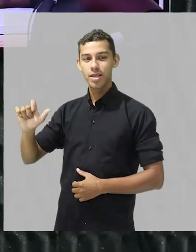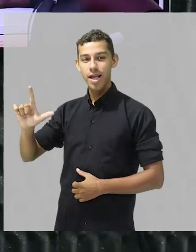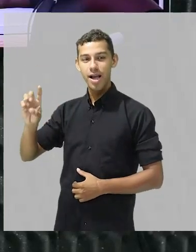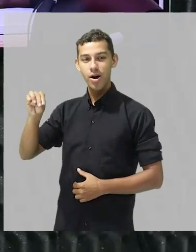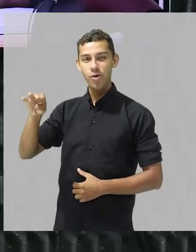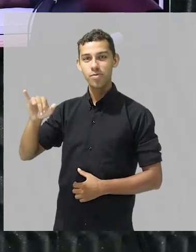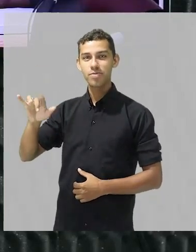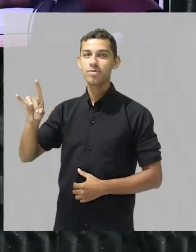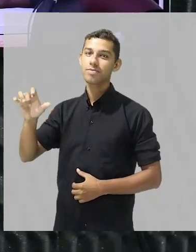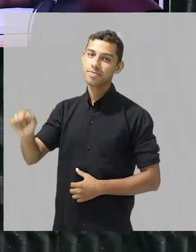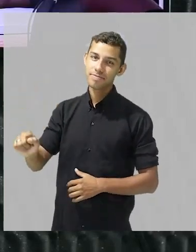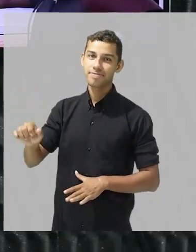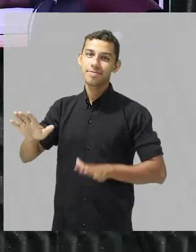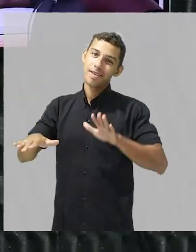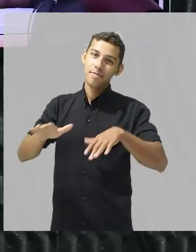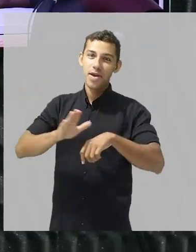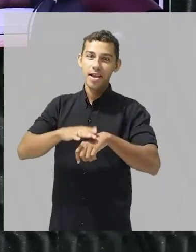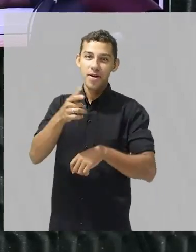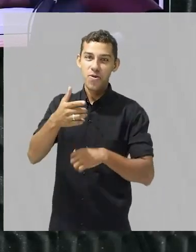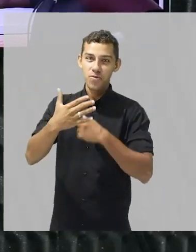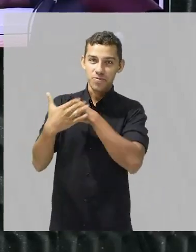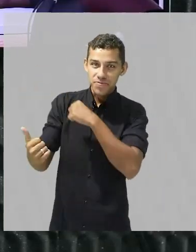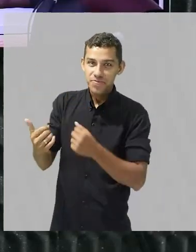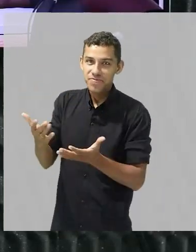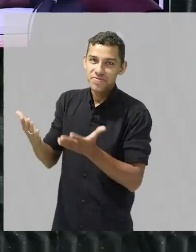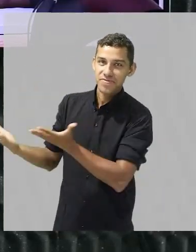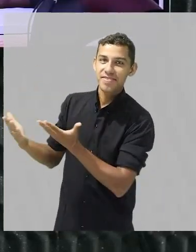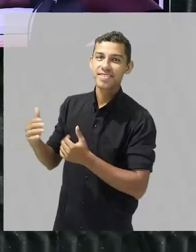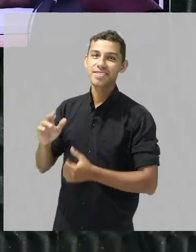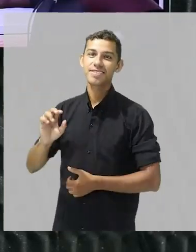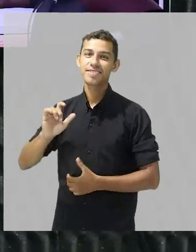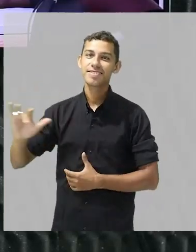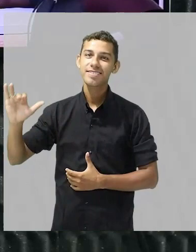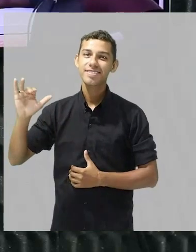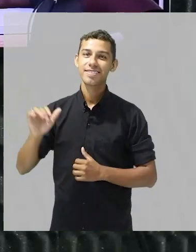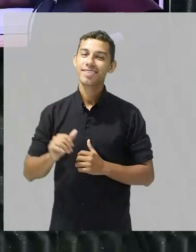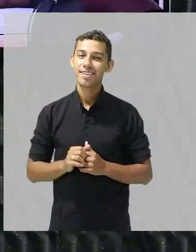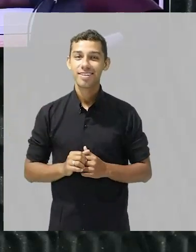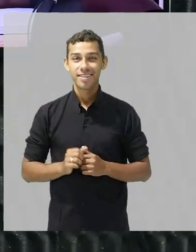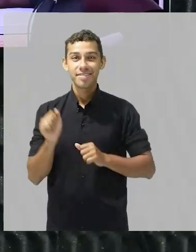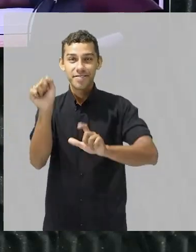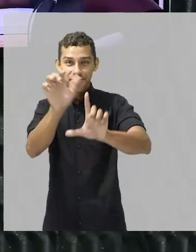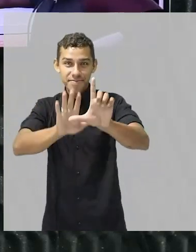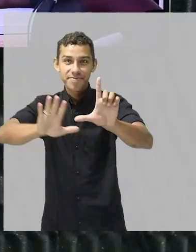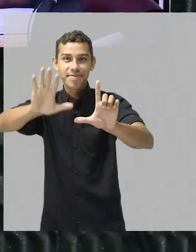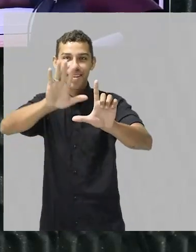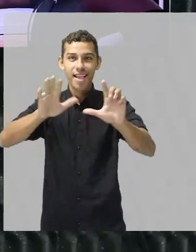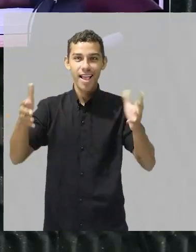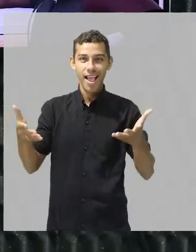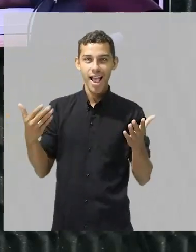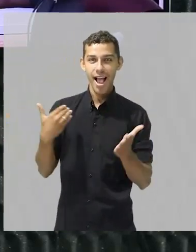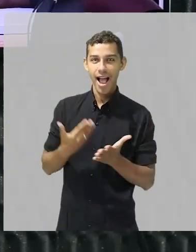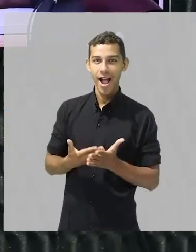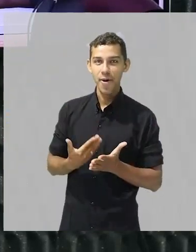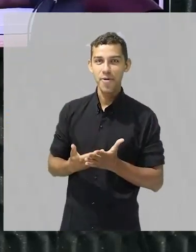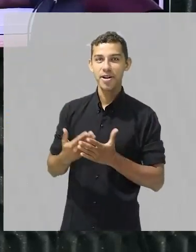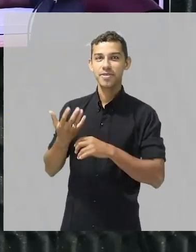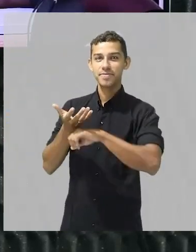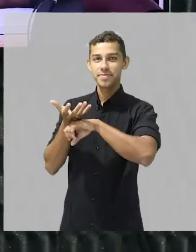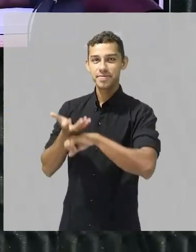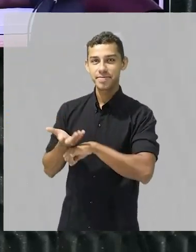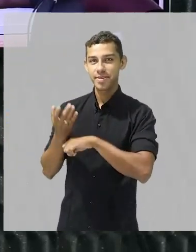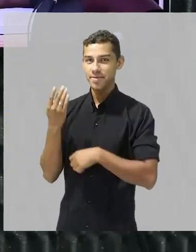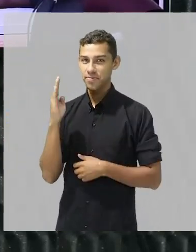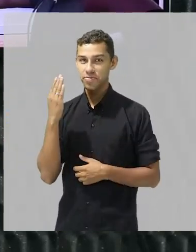né? Depende de como você queira chamar. E nós estamos aqui na nossa plataforma Gonçalves Dias para mais uma aula de